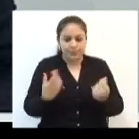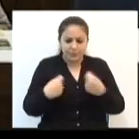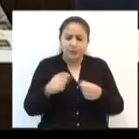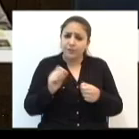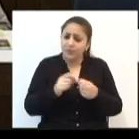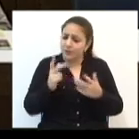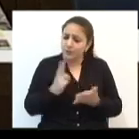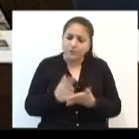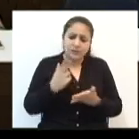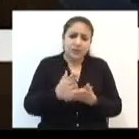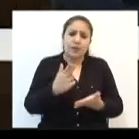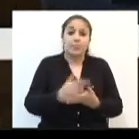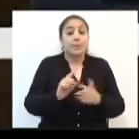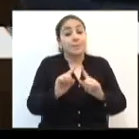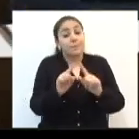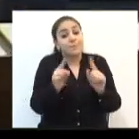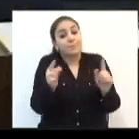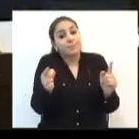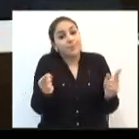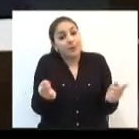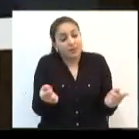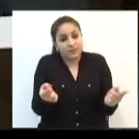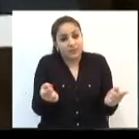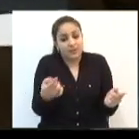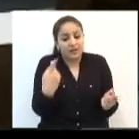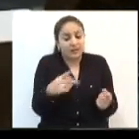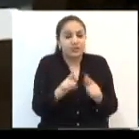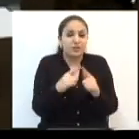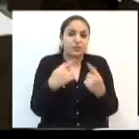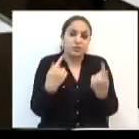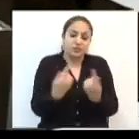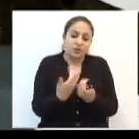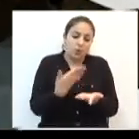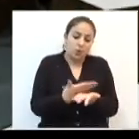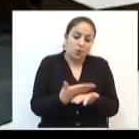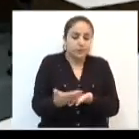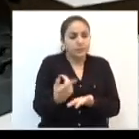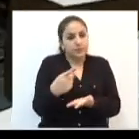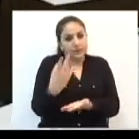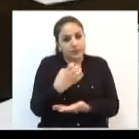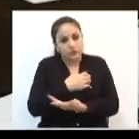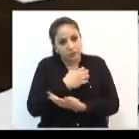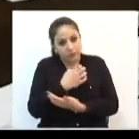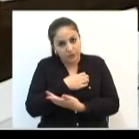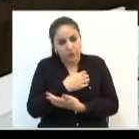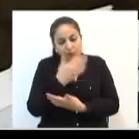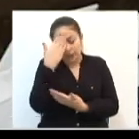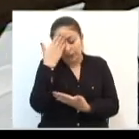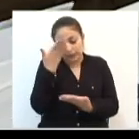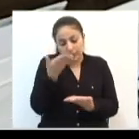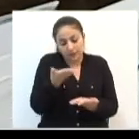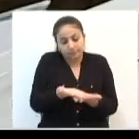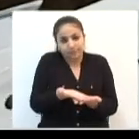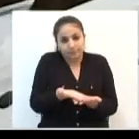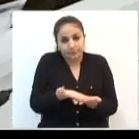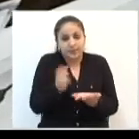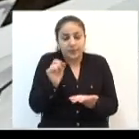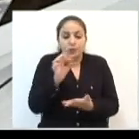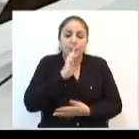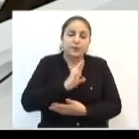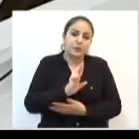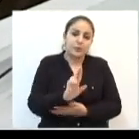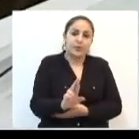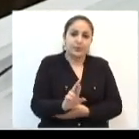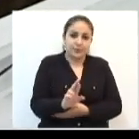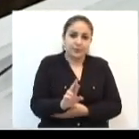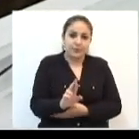feito sempre assim, mas nessa gestão estamos começando dessa forma e acreditamos que o